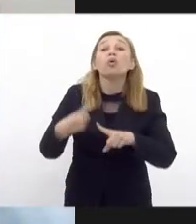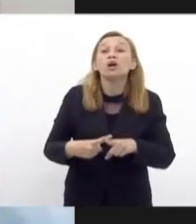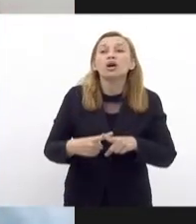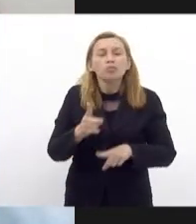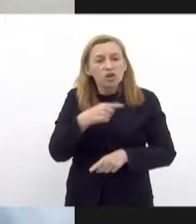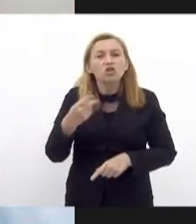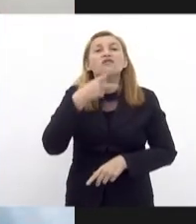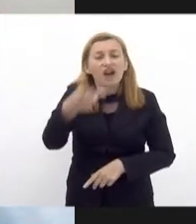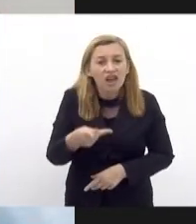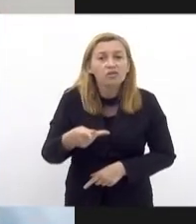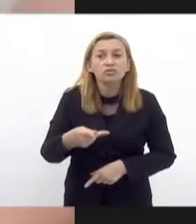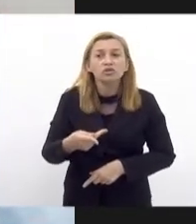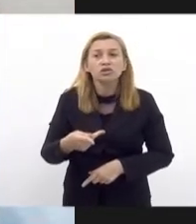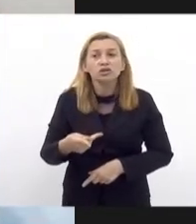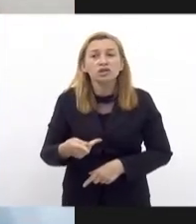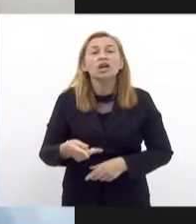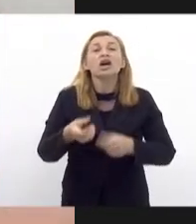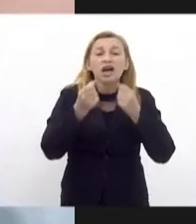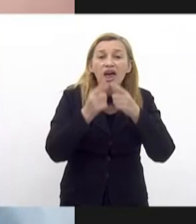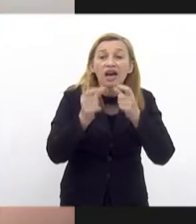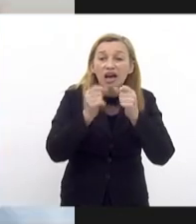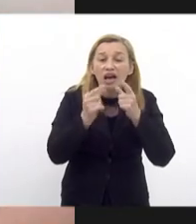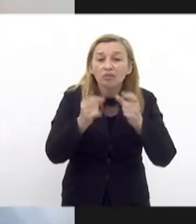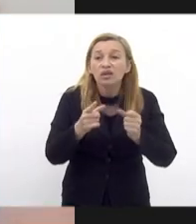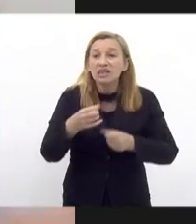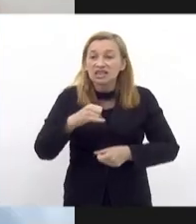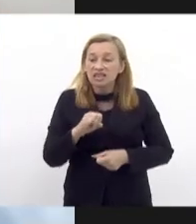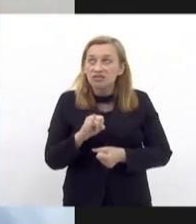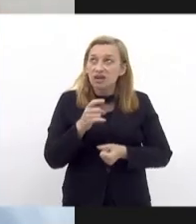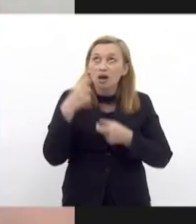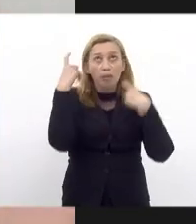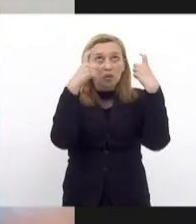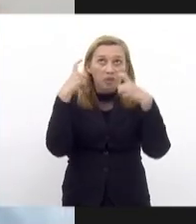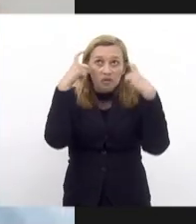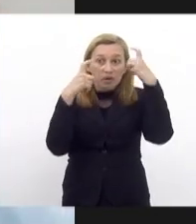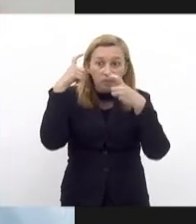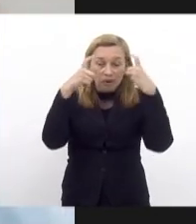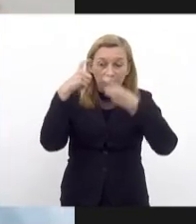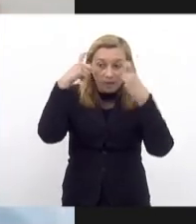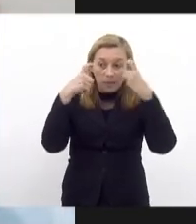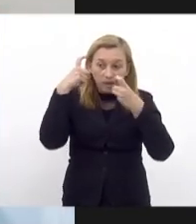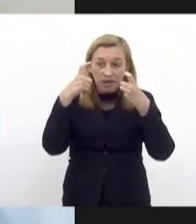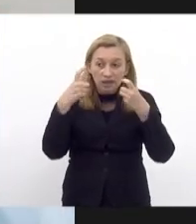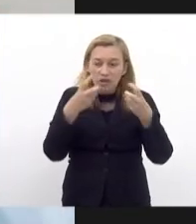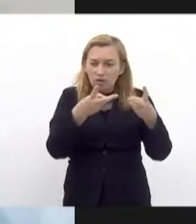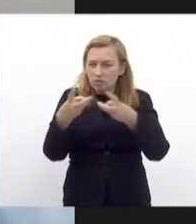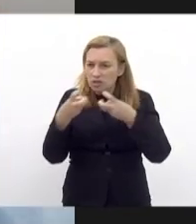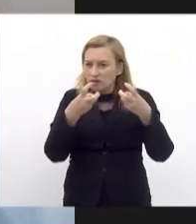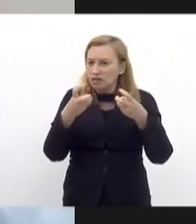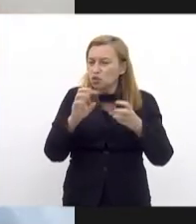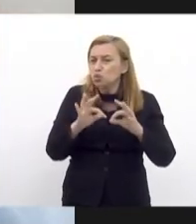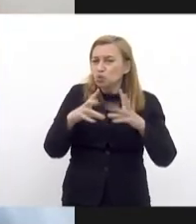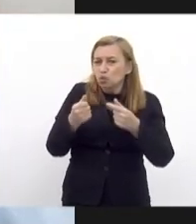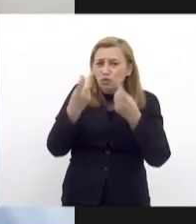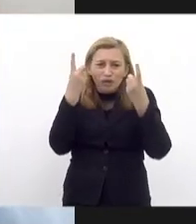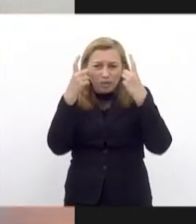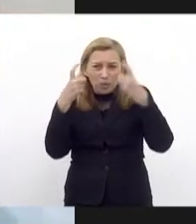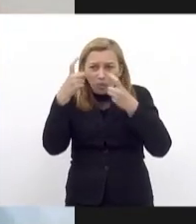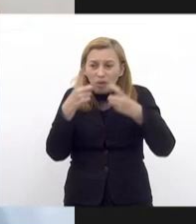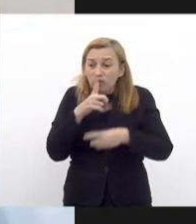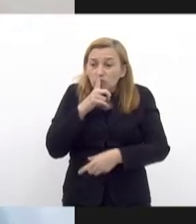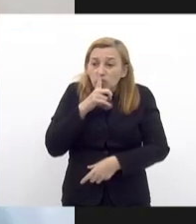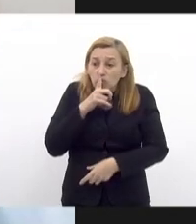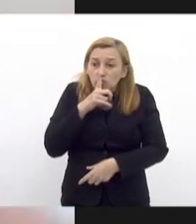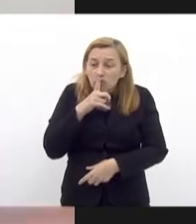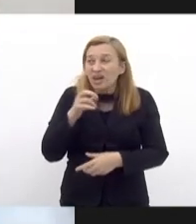nós abrimos a boca e reclamamos. Se a gente ficar muito preocupado na percepção em relação a gente, eles acham que